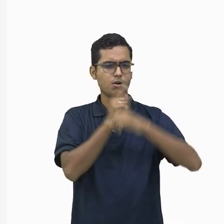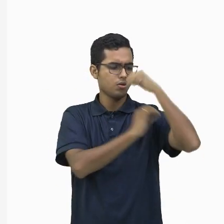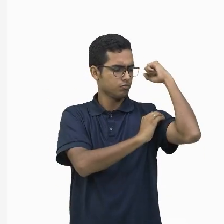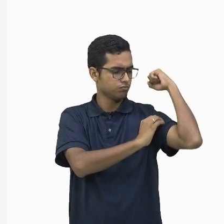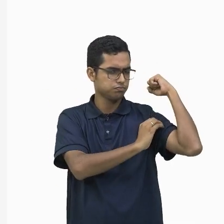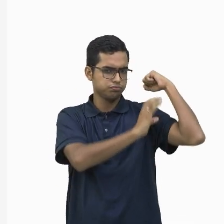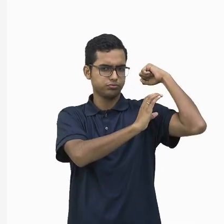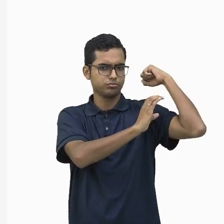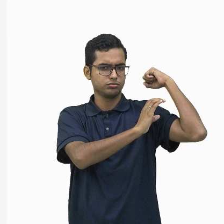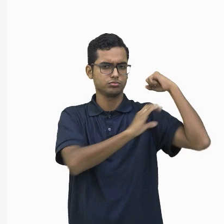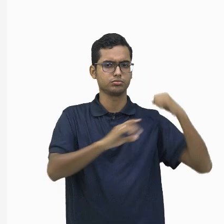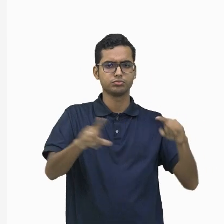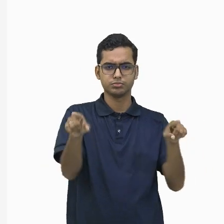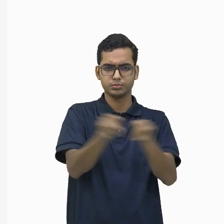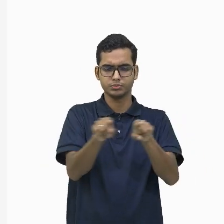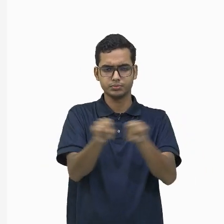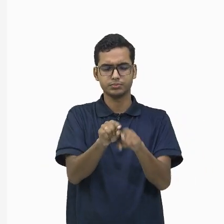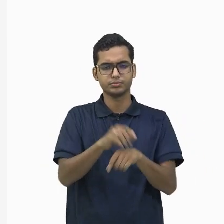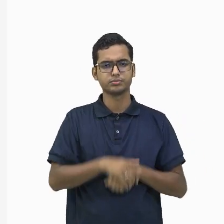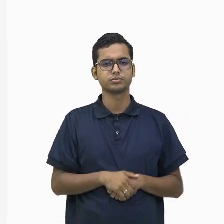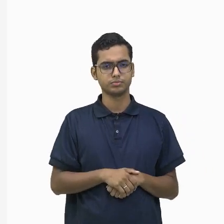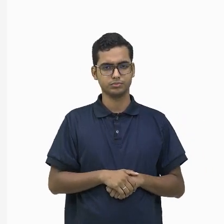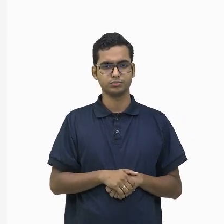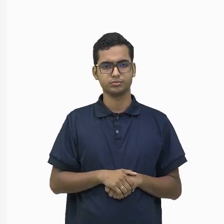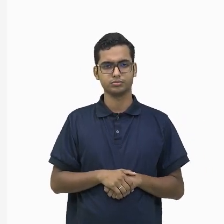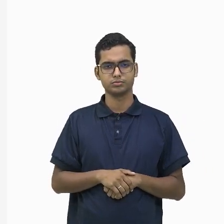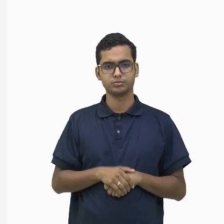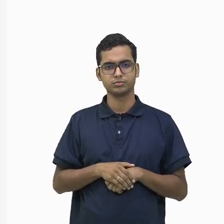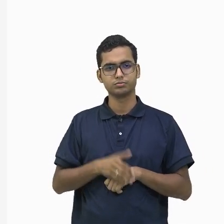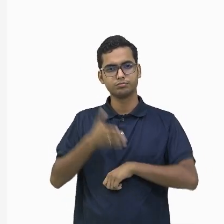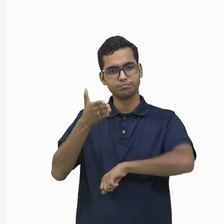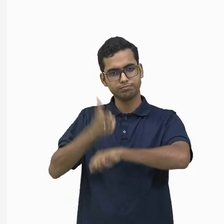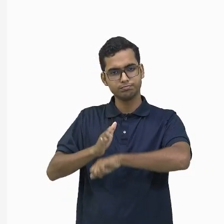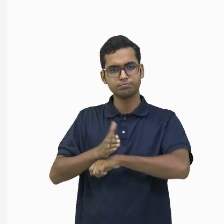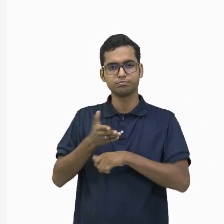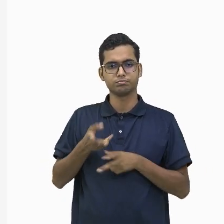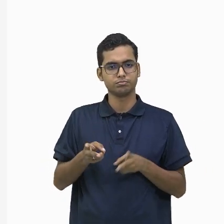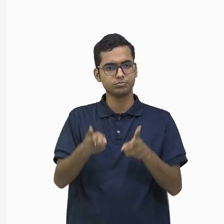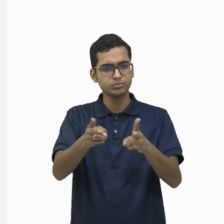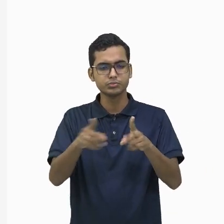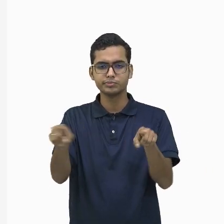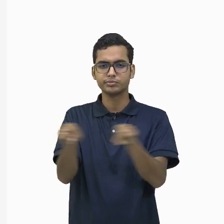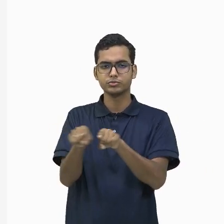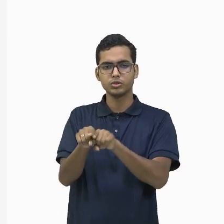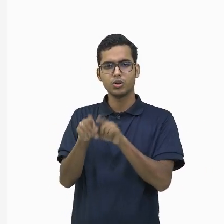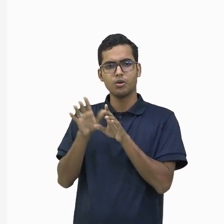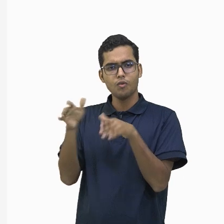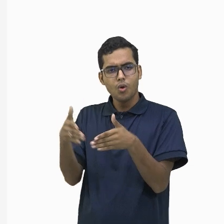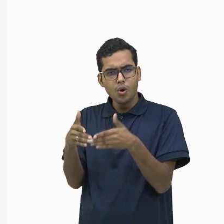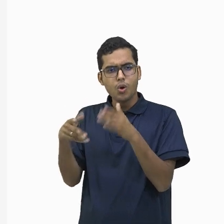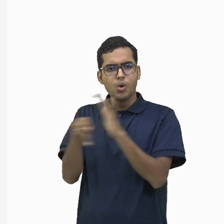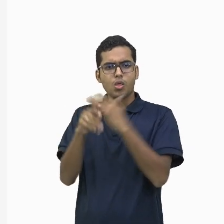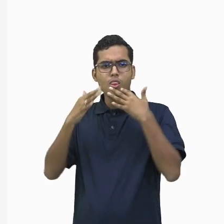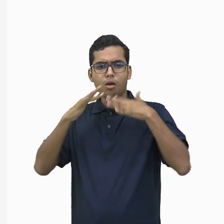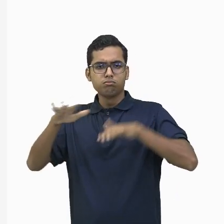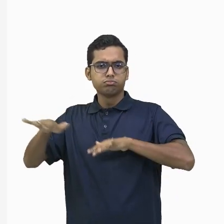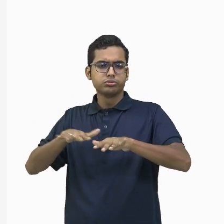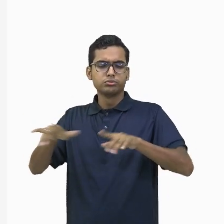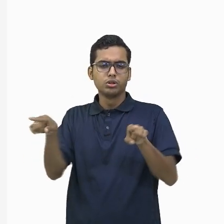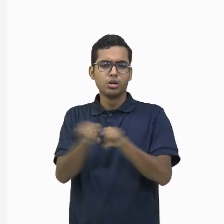dia, para que a gente fortaleça o nosso corpo para esses movimentos. A musculação já vai estar mais ligada à questão